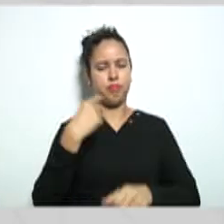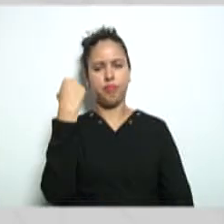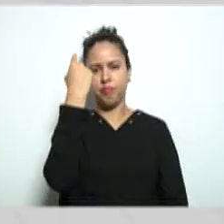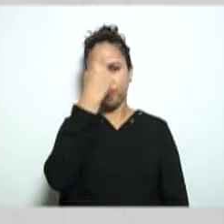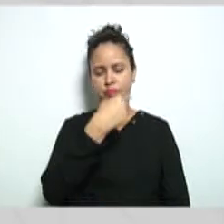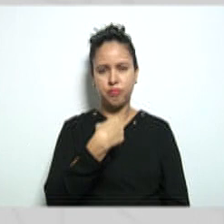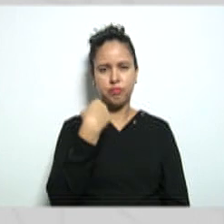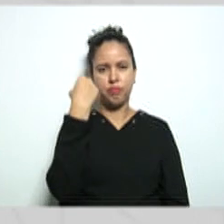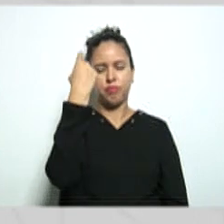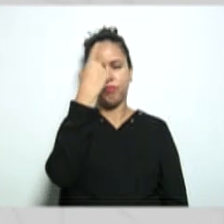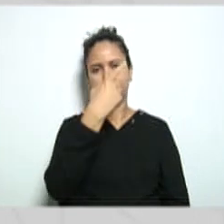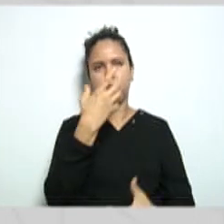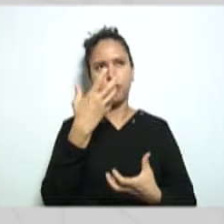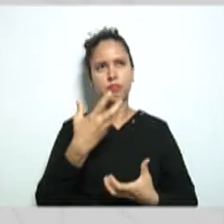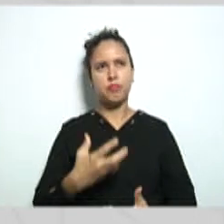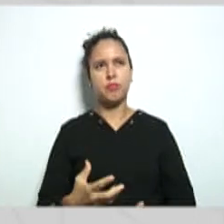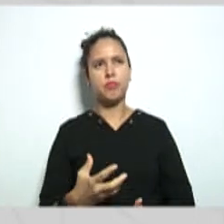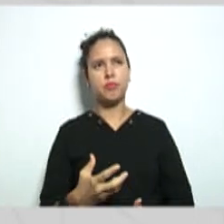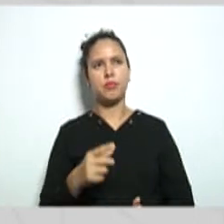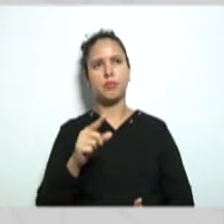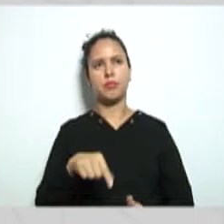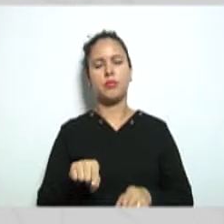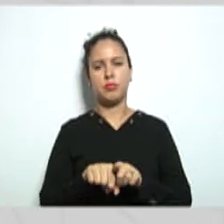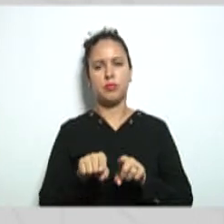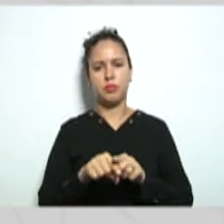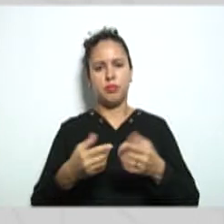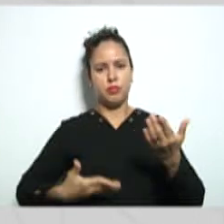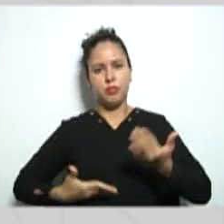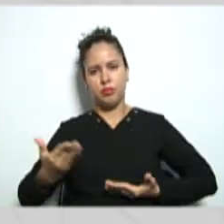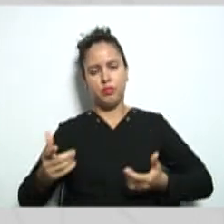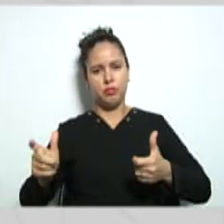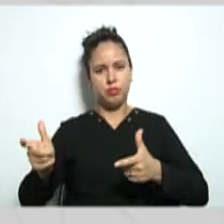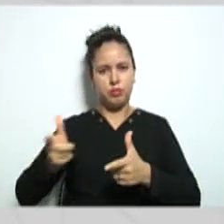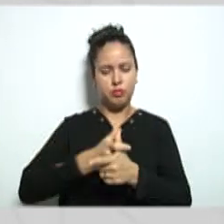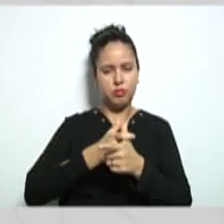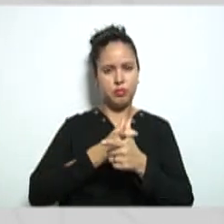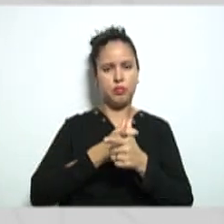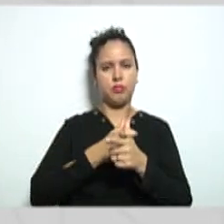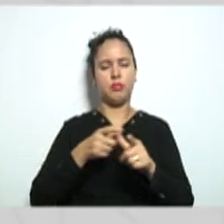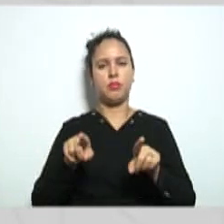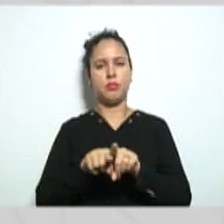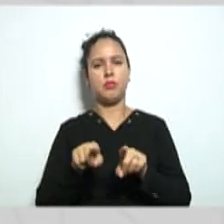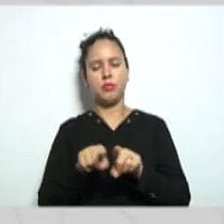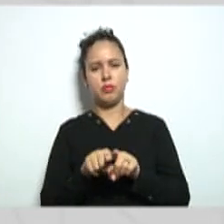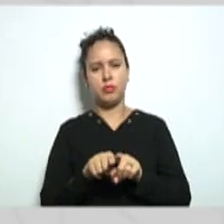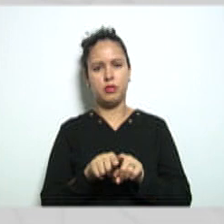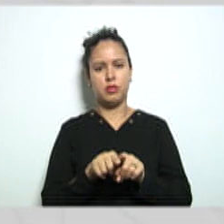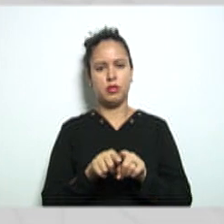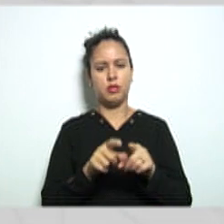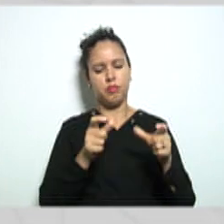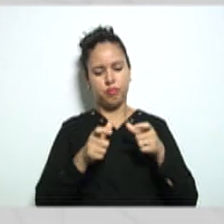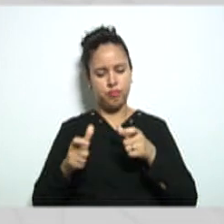exaustiva, que são a servidão por dívida e que são as condições degradantes. O